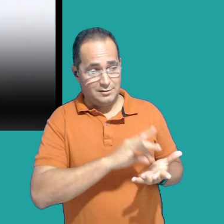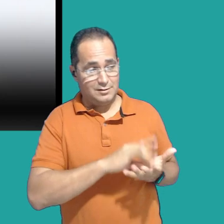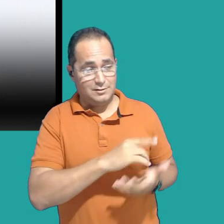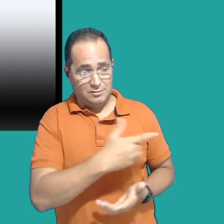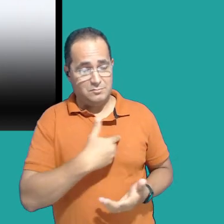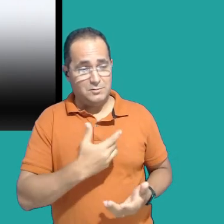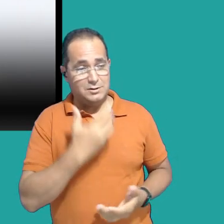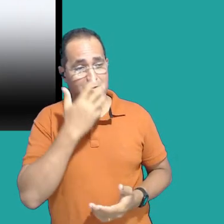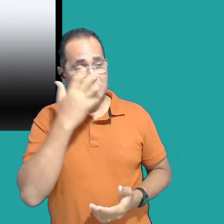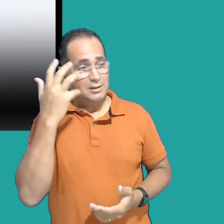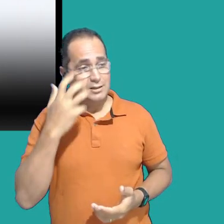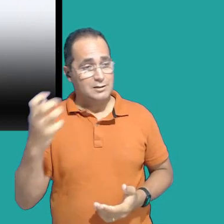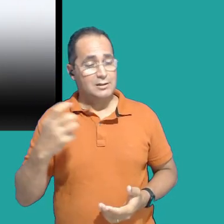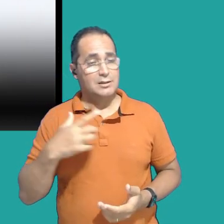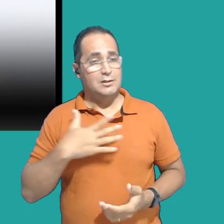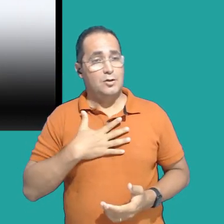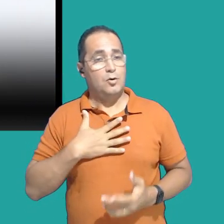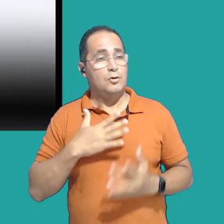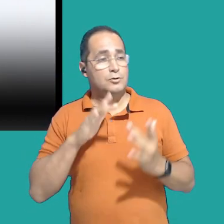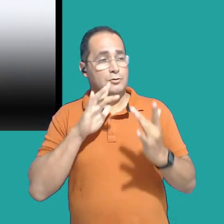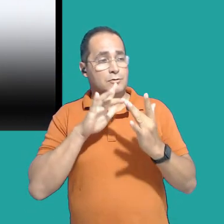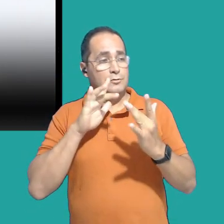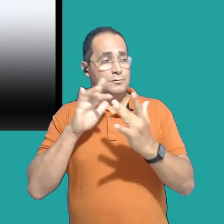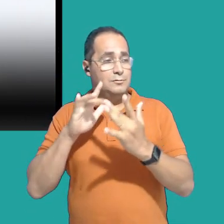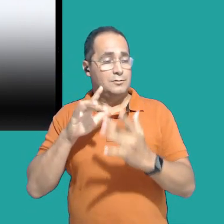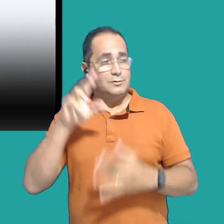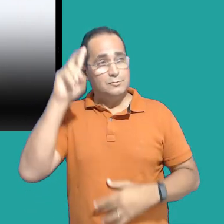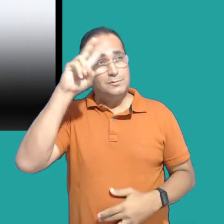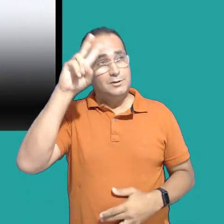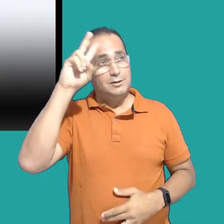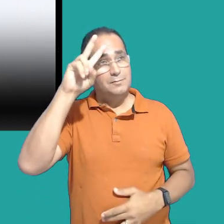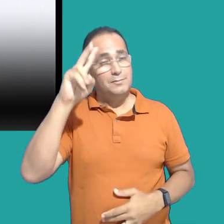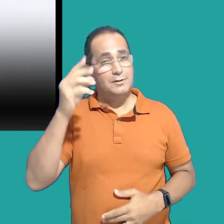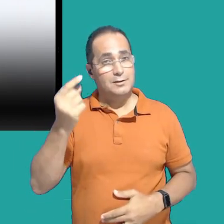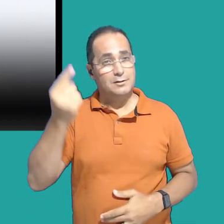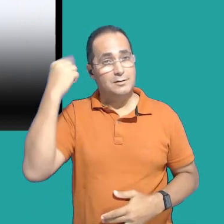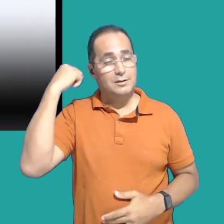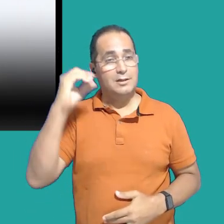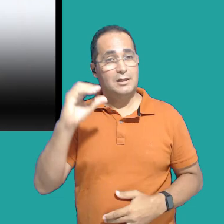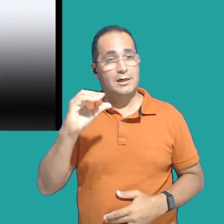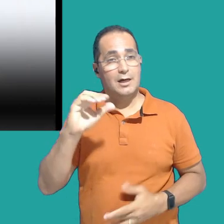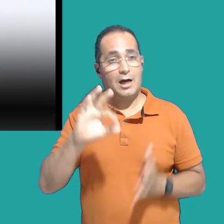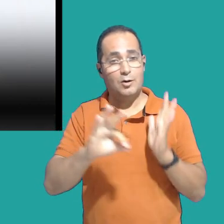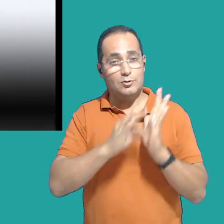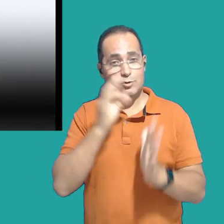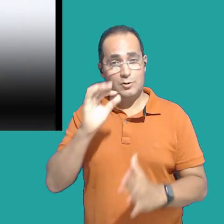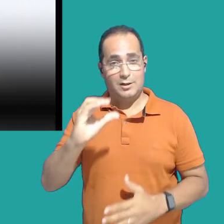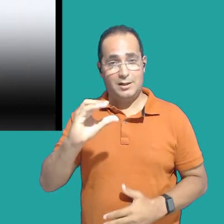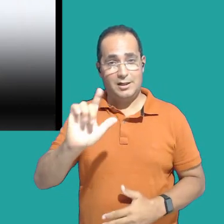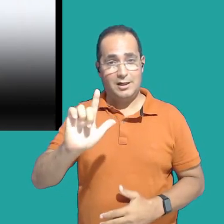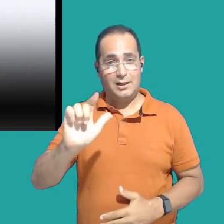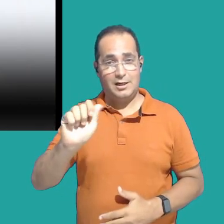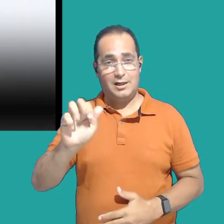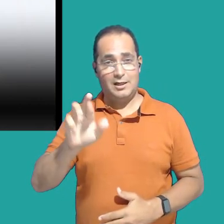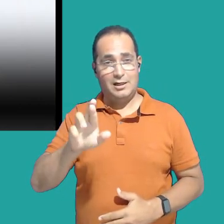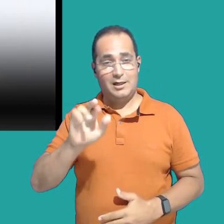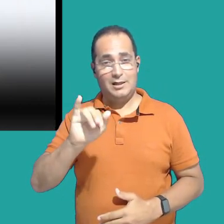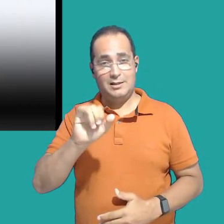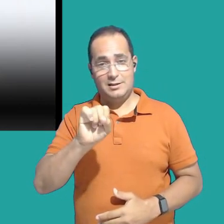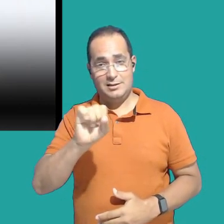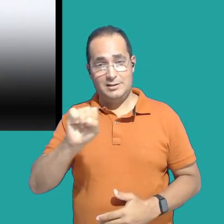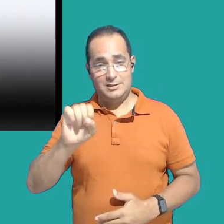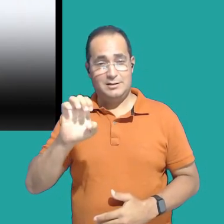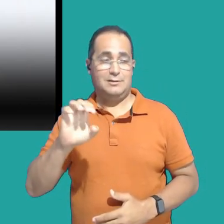bastante. Eu tenho muito essa coisa do contato. Isso me lembra Clarice Lispector, Não que é? para ela